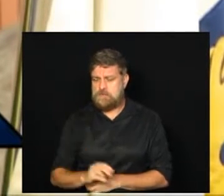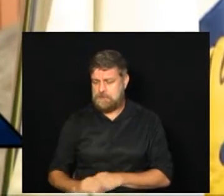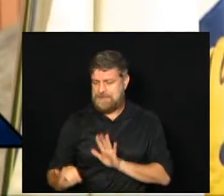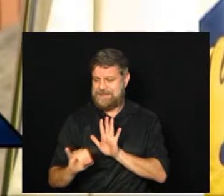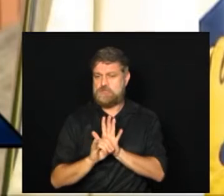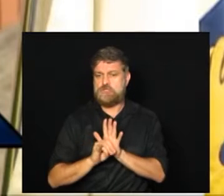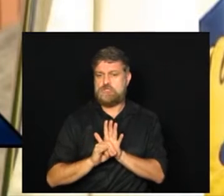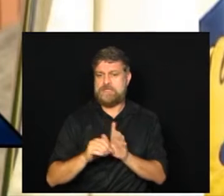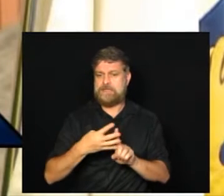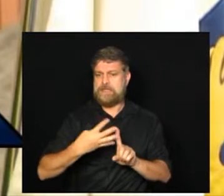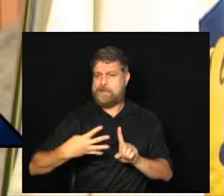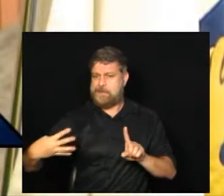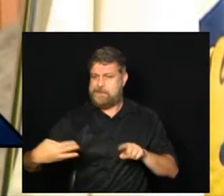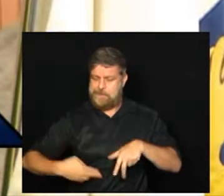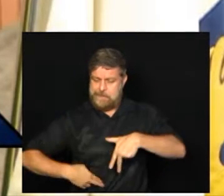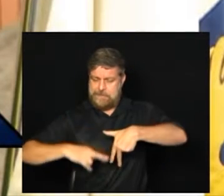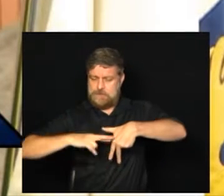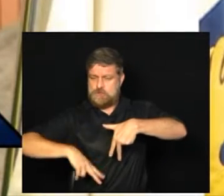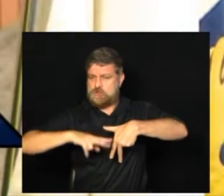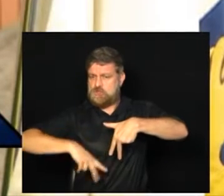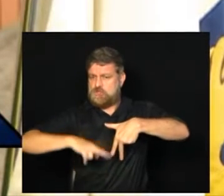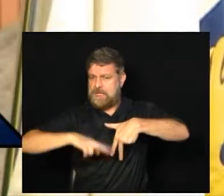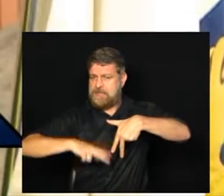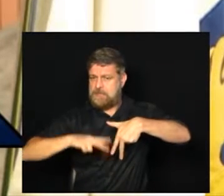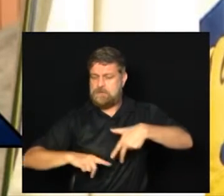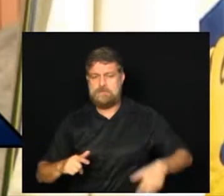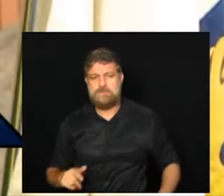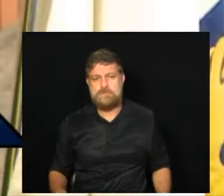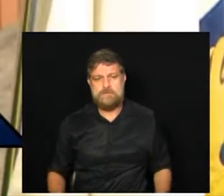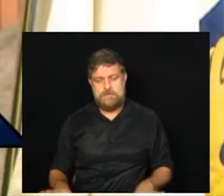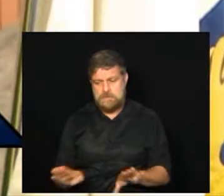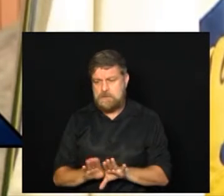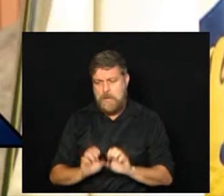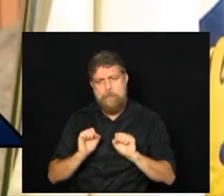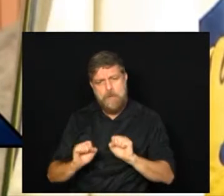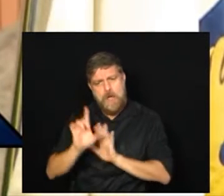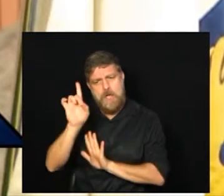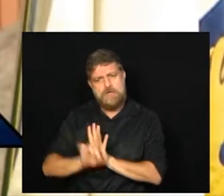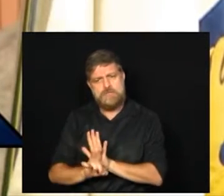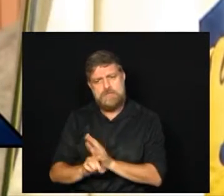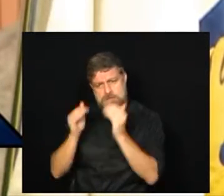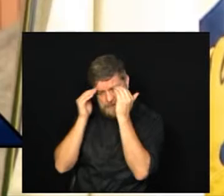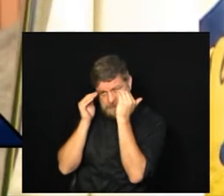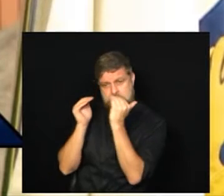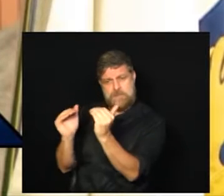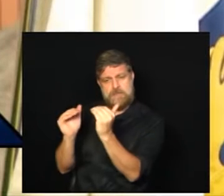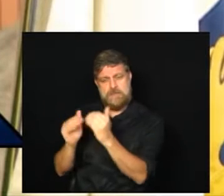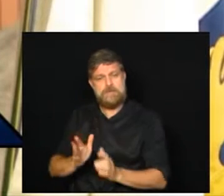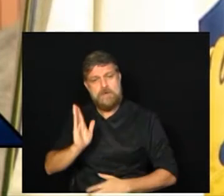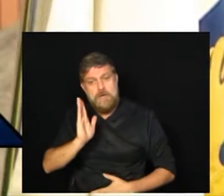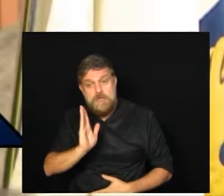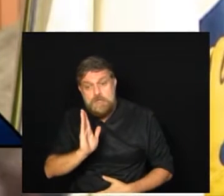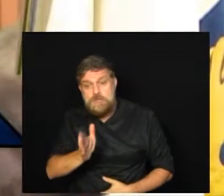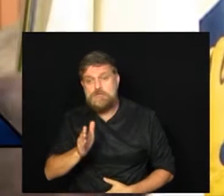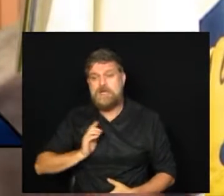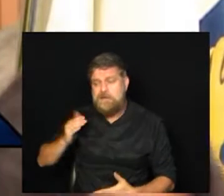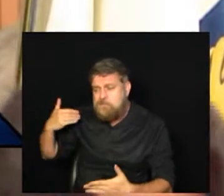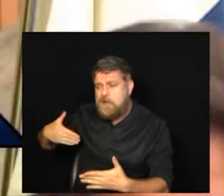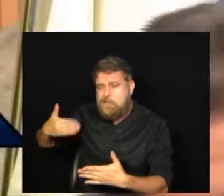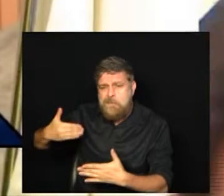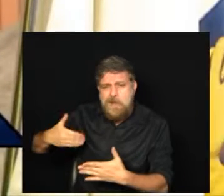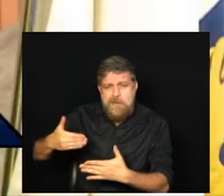alguma questão de gênero ou de orientação, ter esse direito respeitado. Isso já é